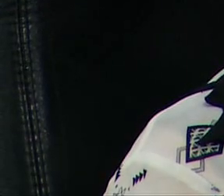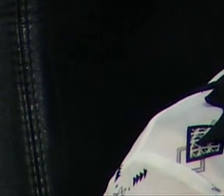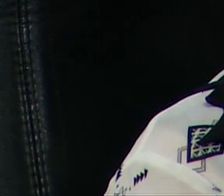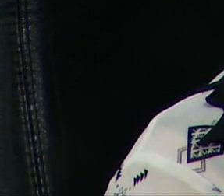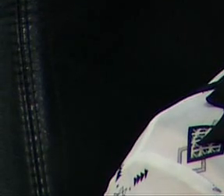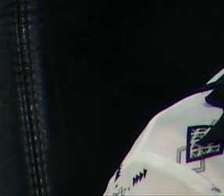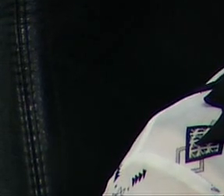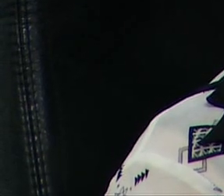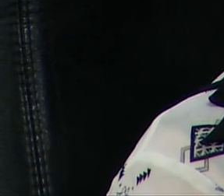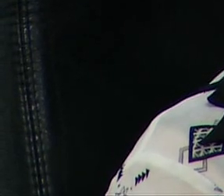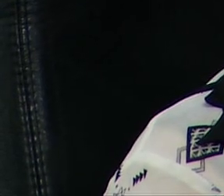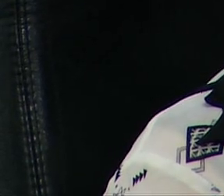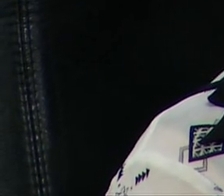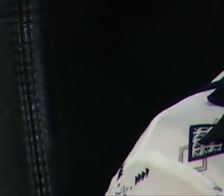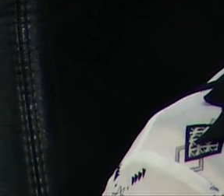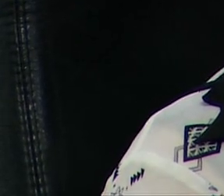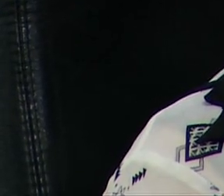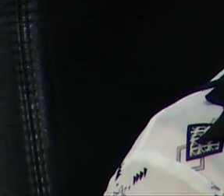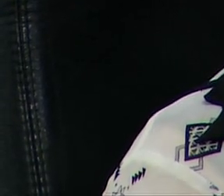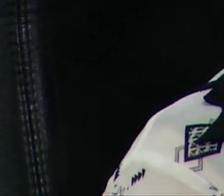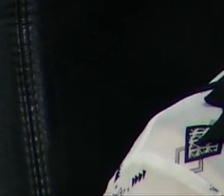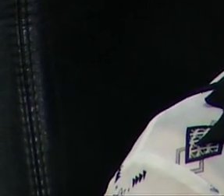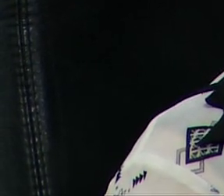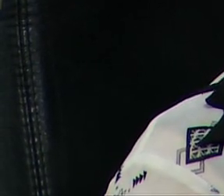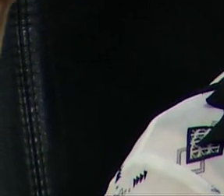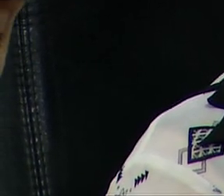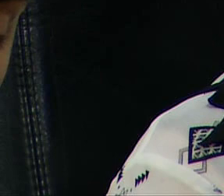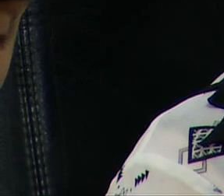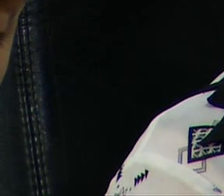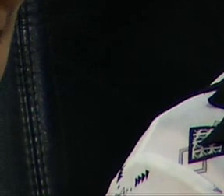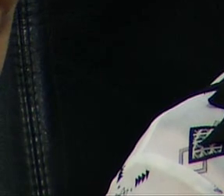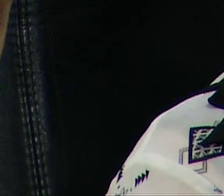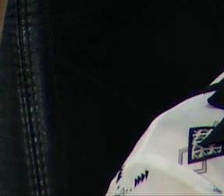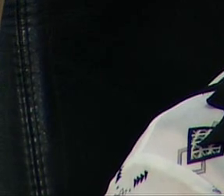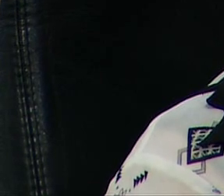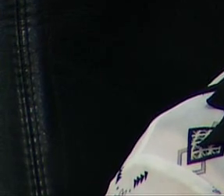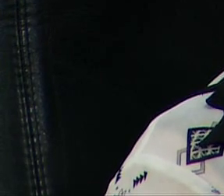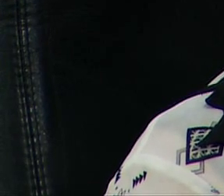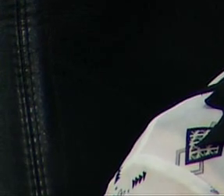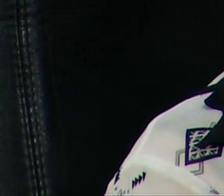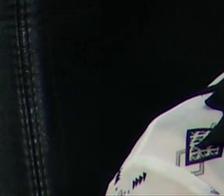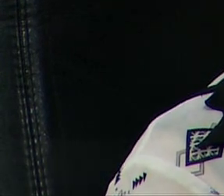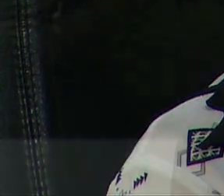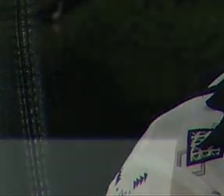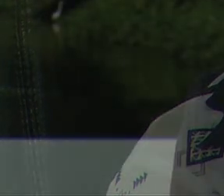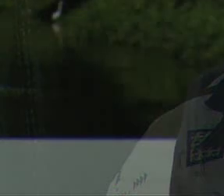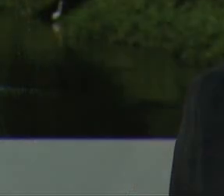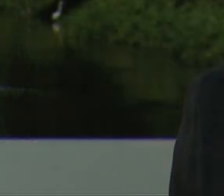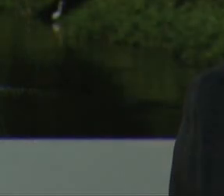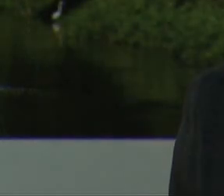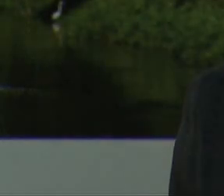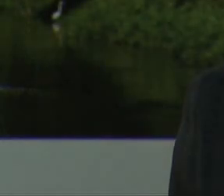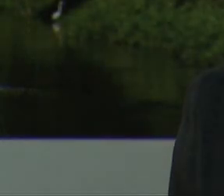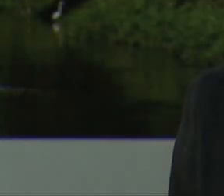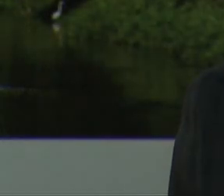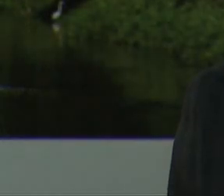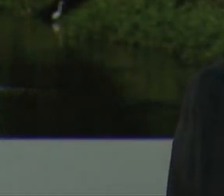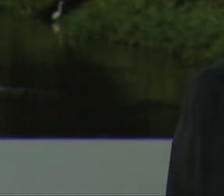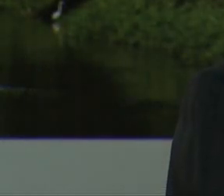tivéssemos oportunidades na vida. E por falar em irmãos, não poderia deixar de mencionar os